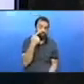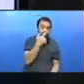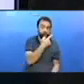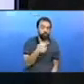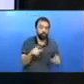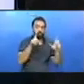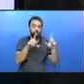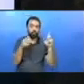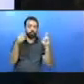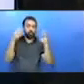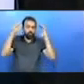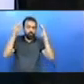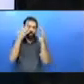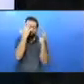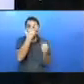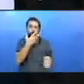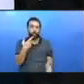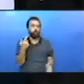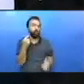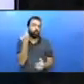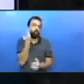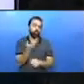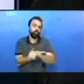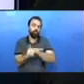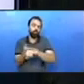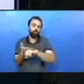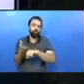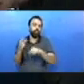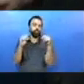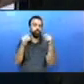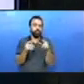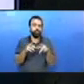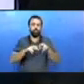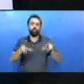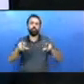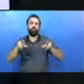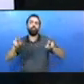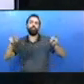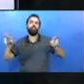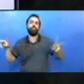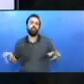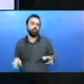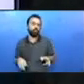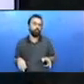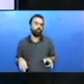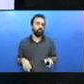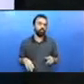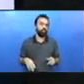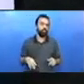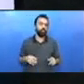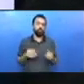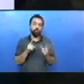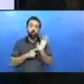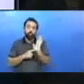diferentes, cabelos diferentes, cor de pele diferente. Todas essas pessoas representadas nessa imagem mostram